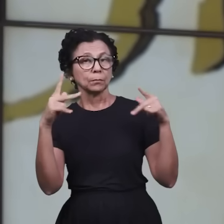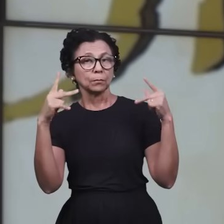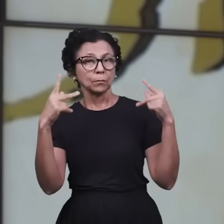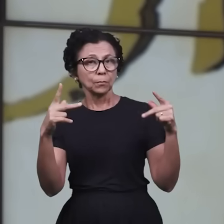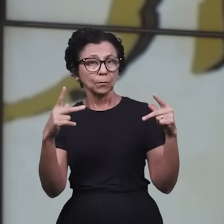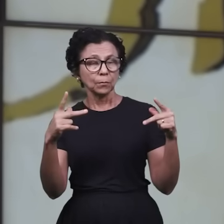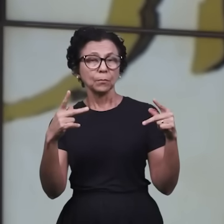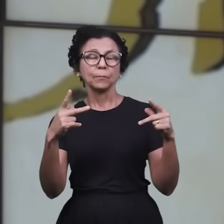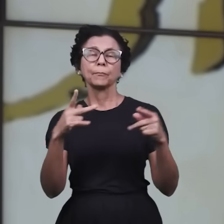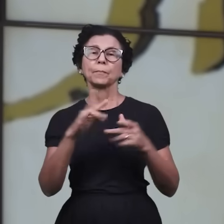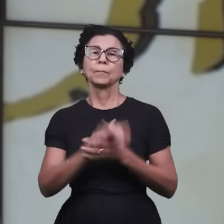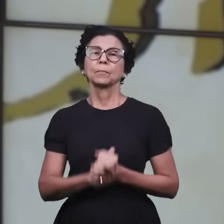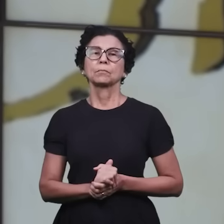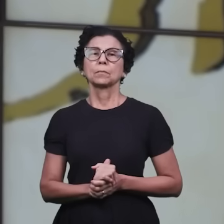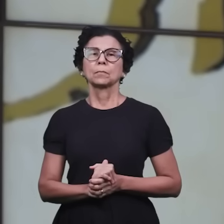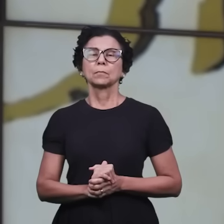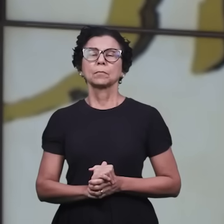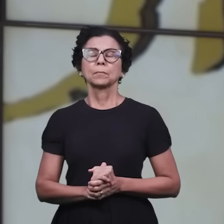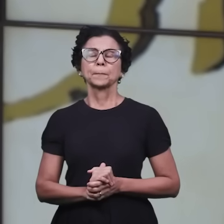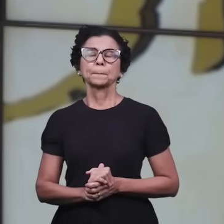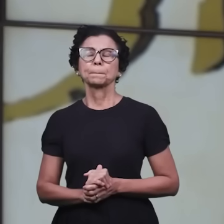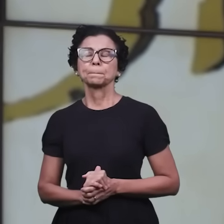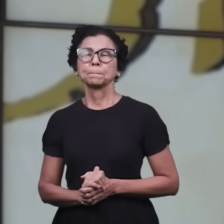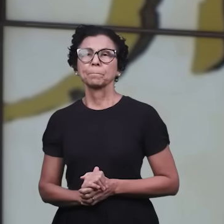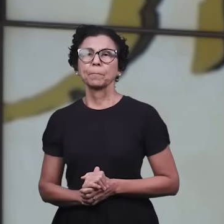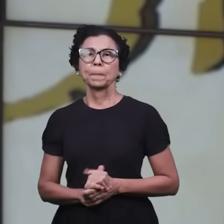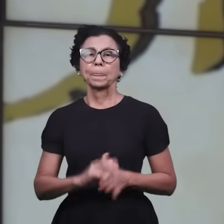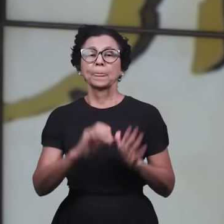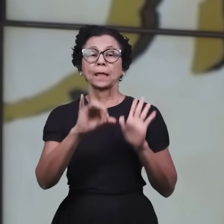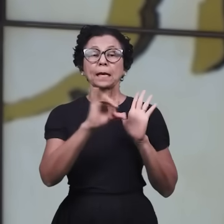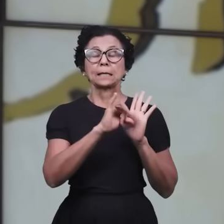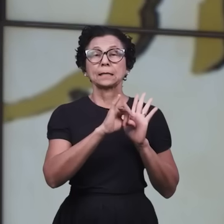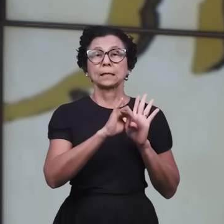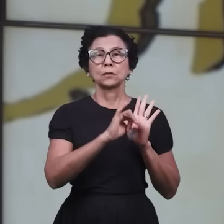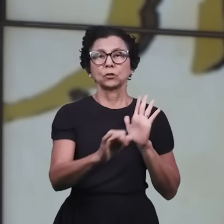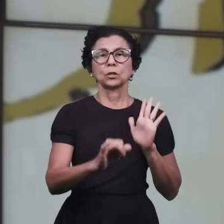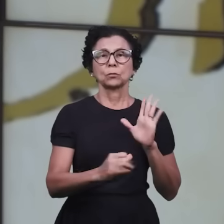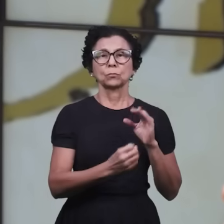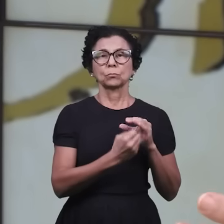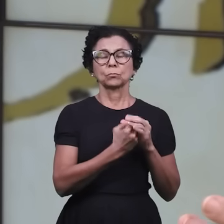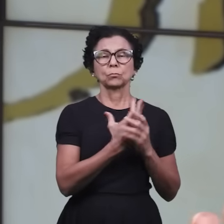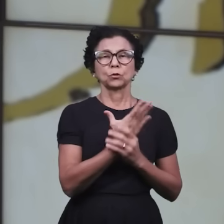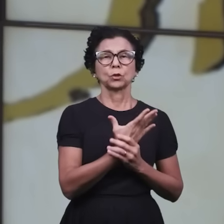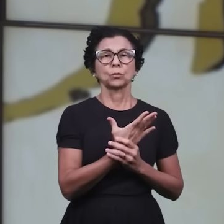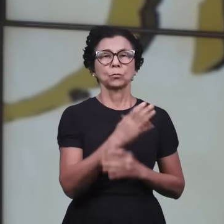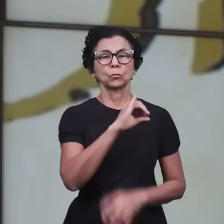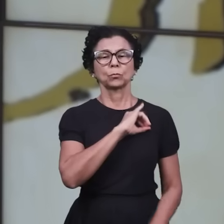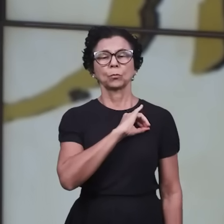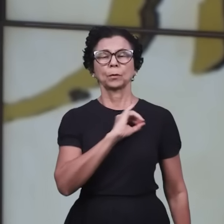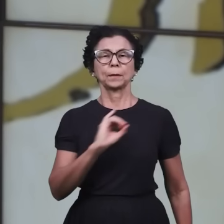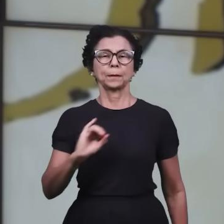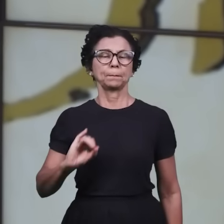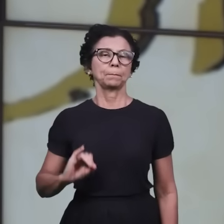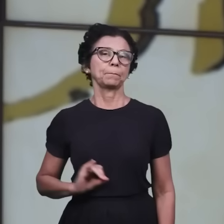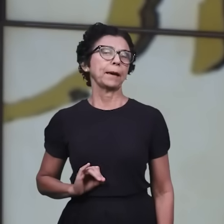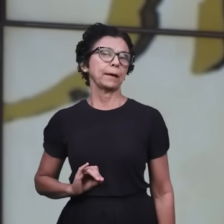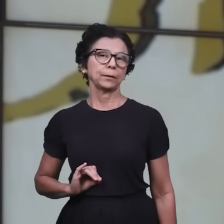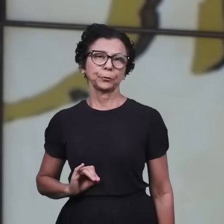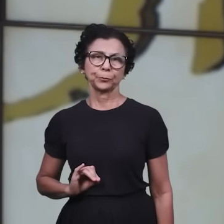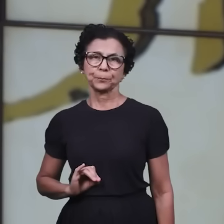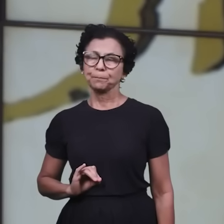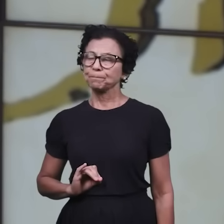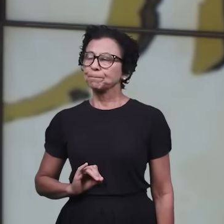agora, quando esse edito ele partiu de um império, mas não partiu daquilo que foi